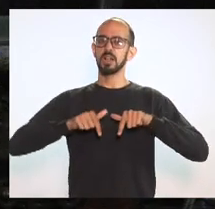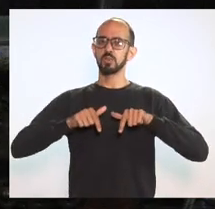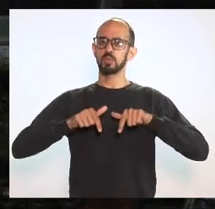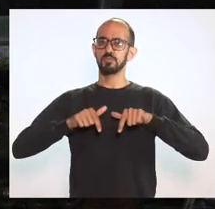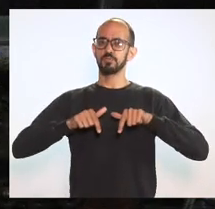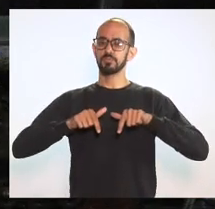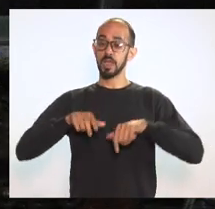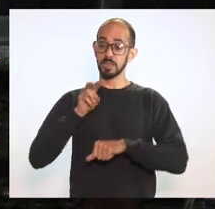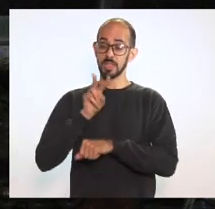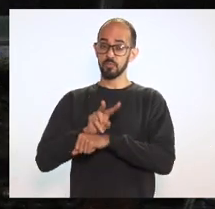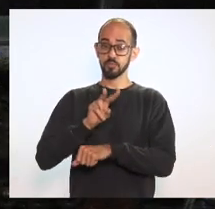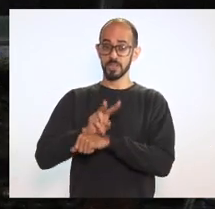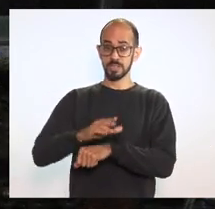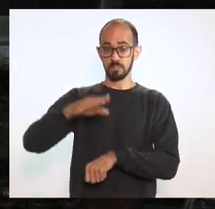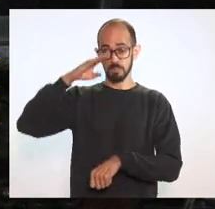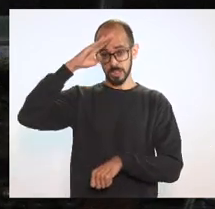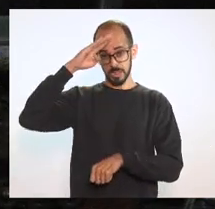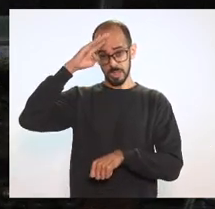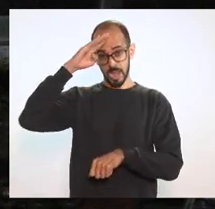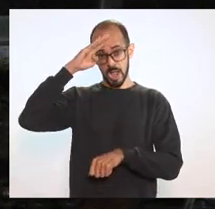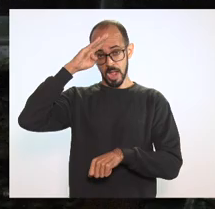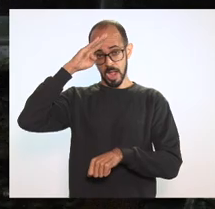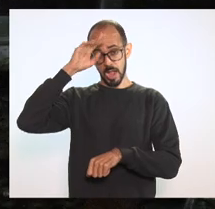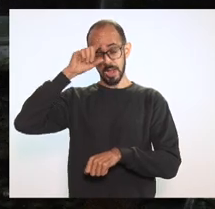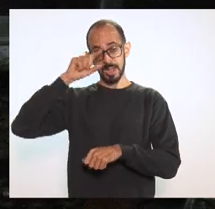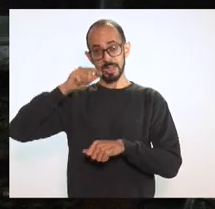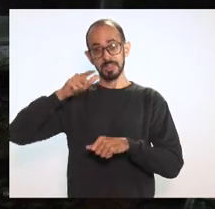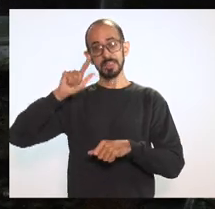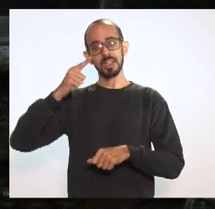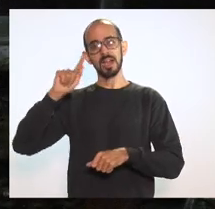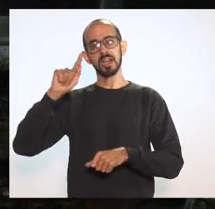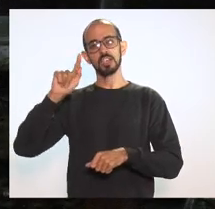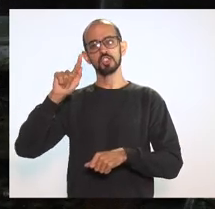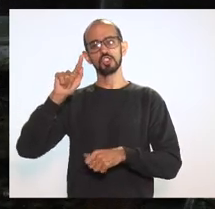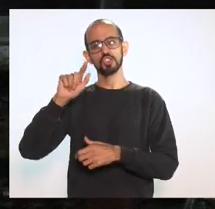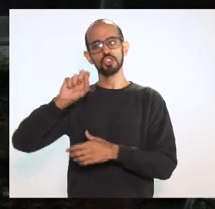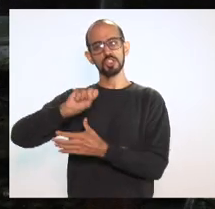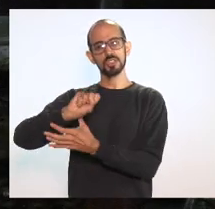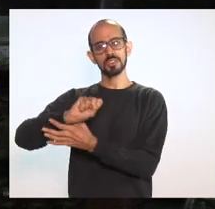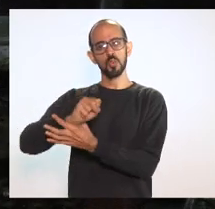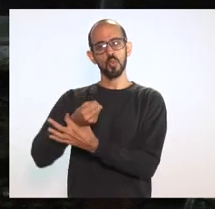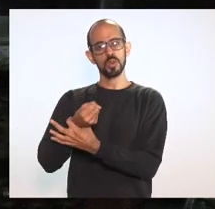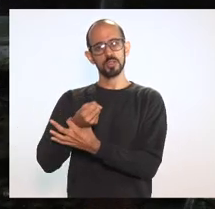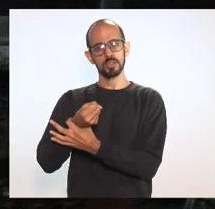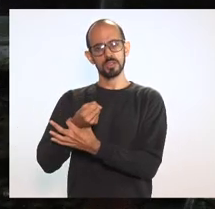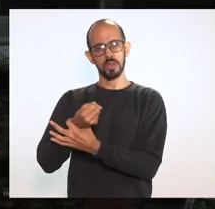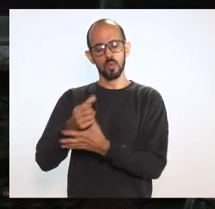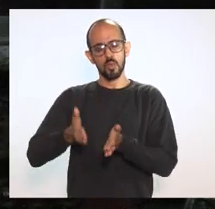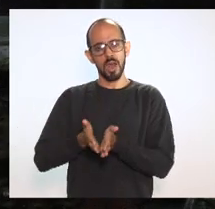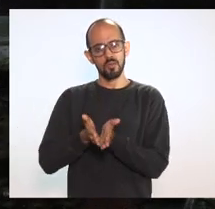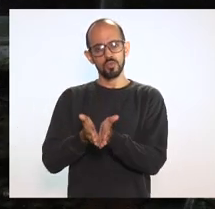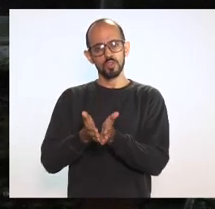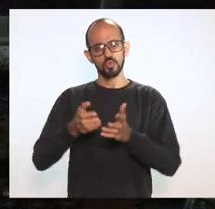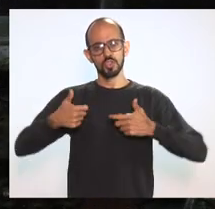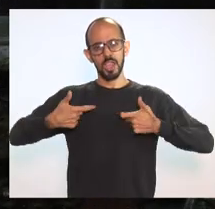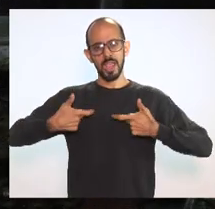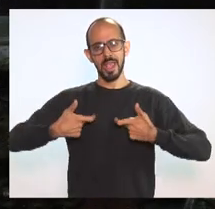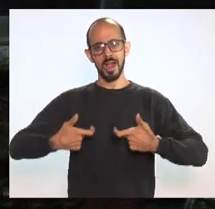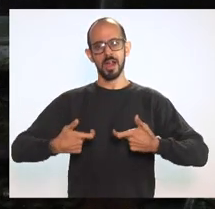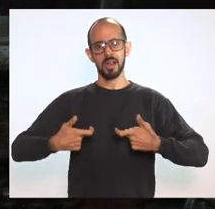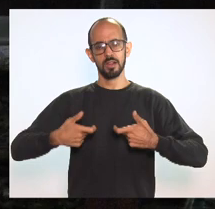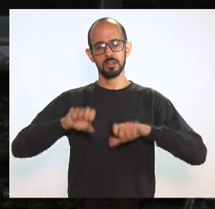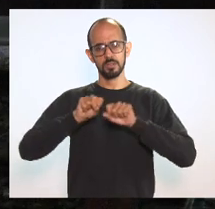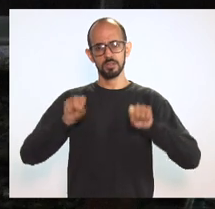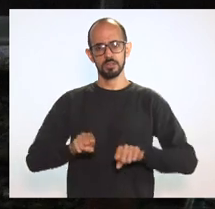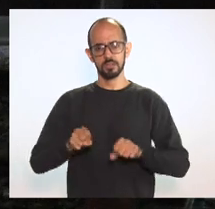militar garante a segurança do país com navios de guerra, pesquisa e desenvolvimento de sistemas navais